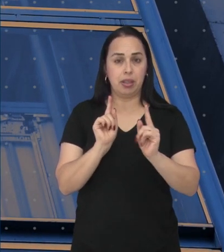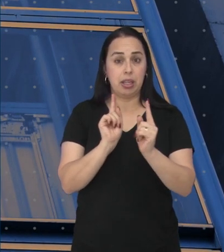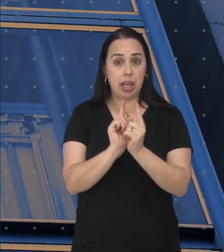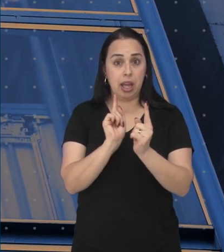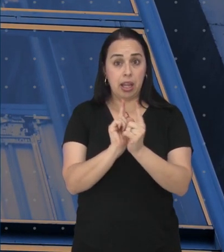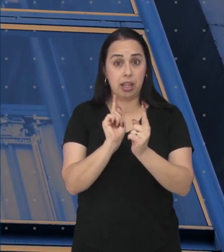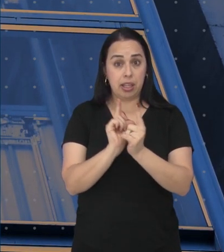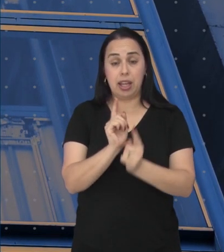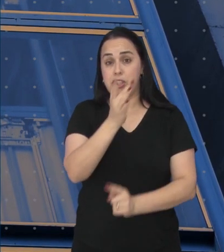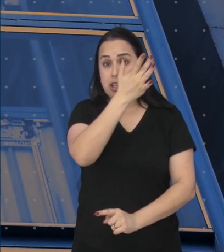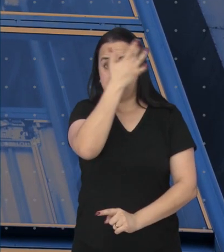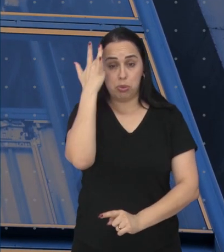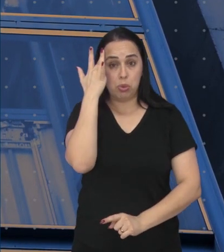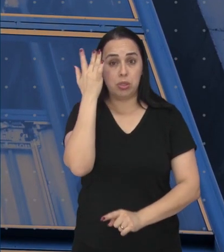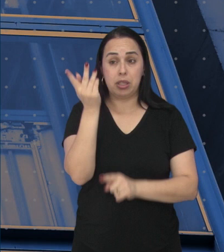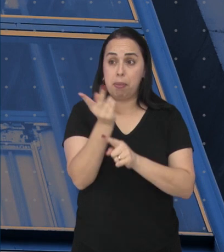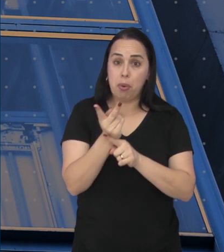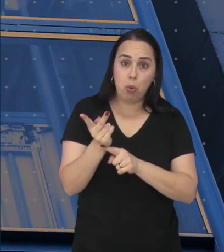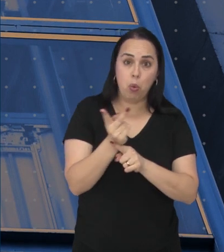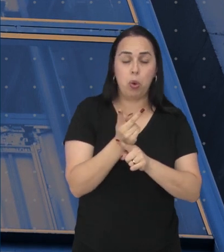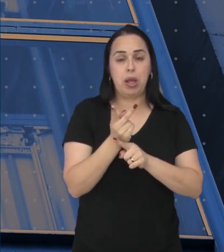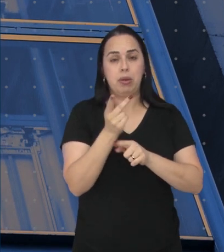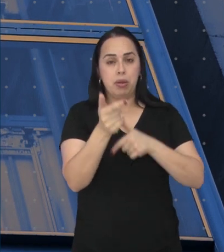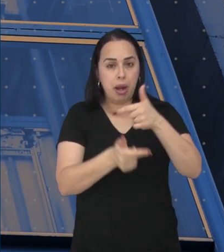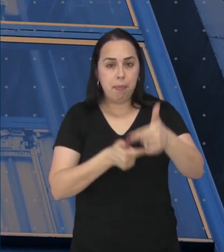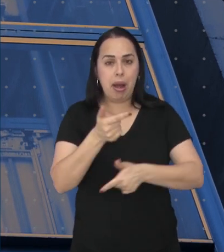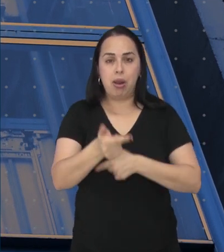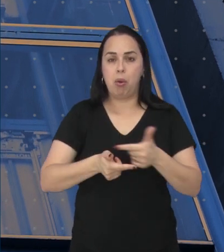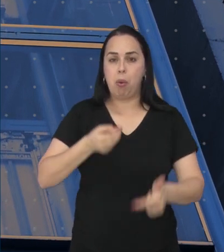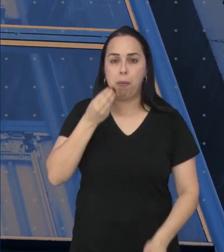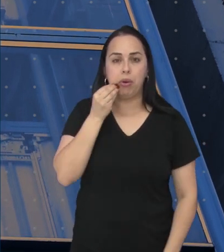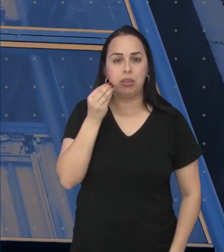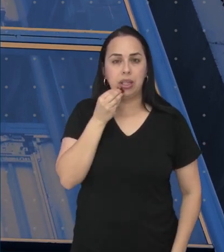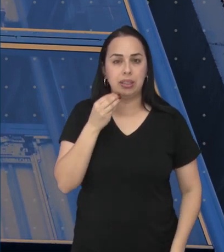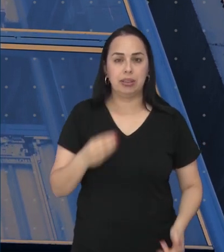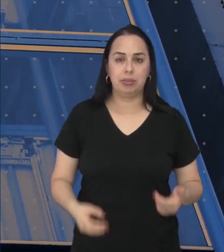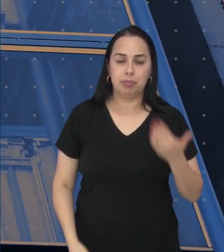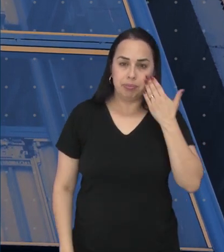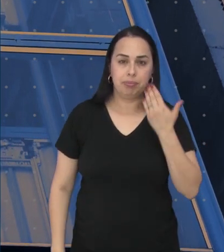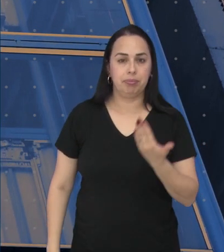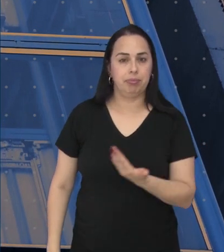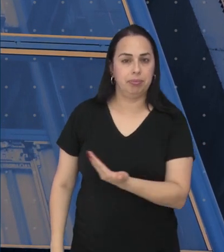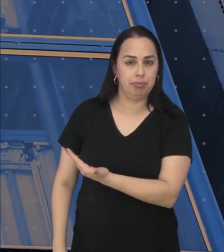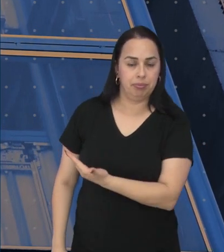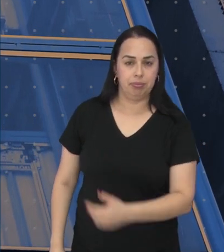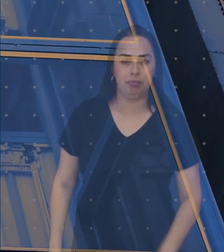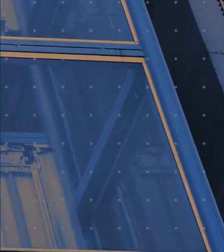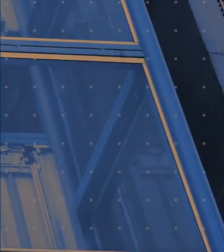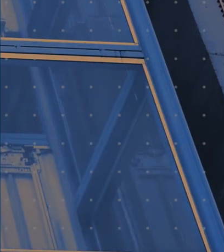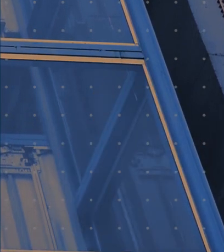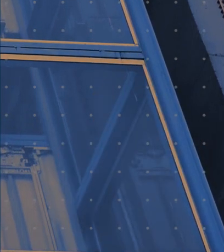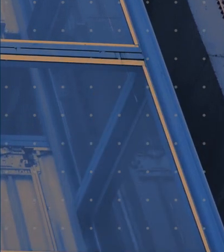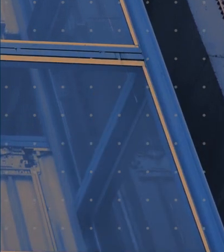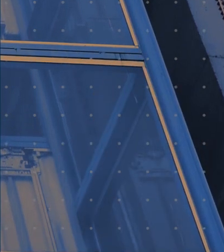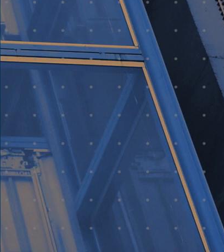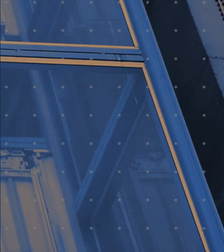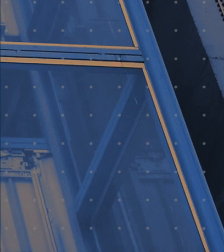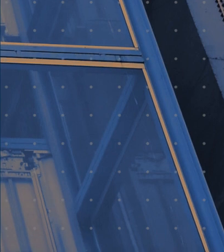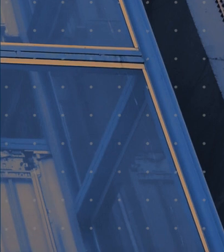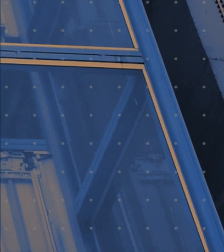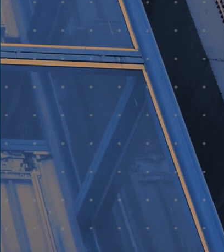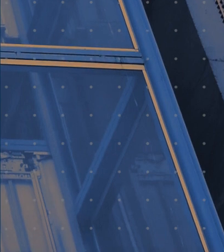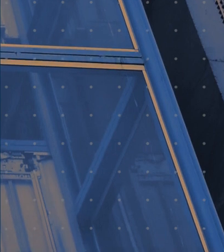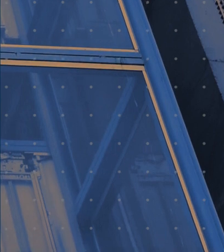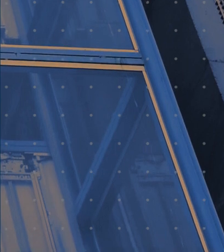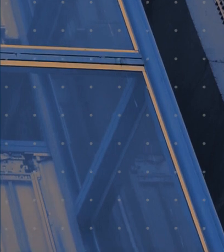O PAT, Posto de Atendimento ao Trabalhador de São José dos Campos, tem oportunidades de emprego para açougueiro,